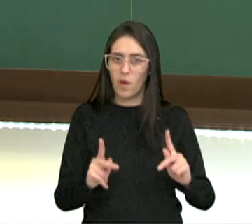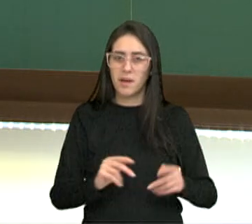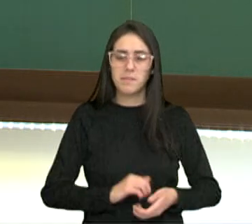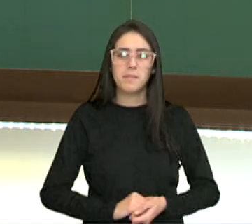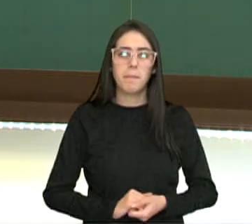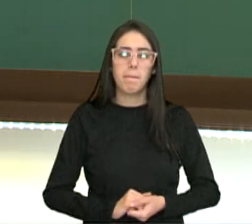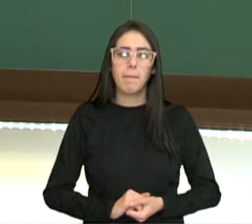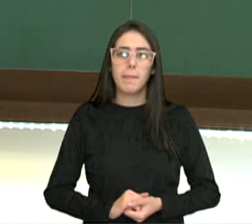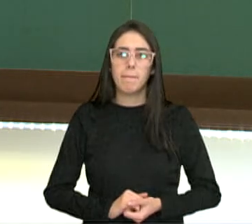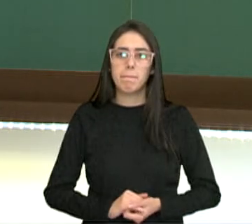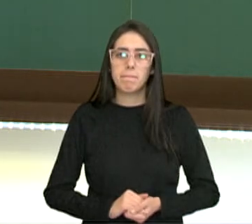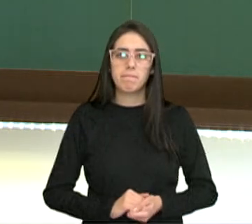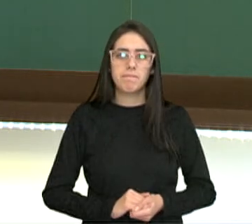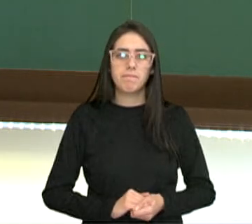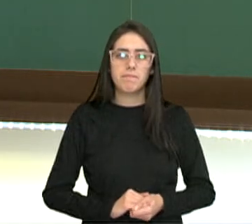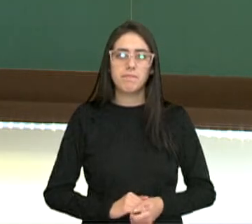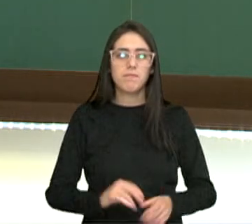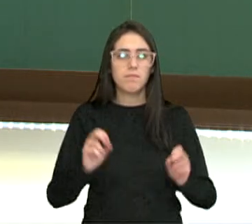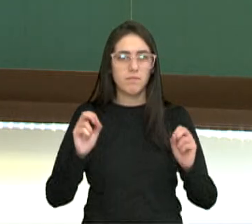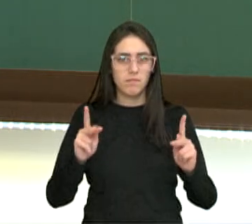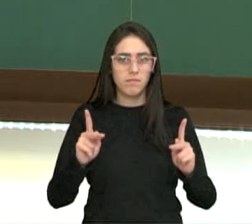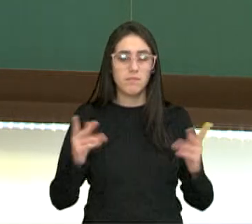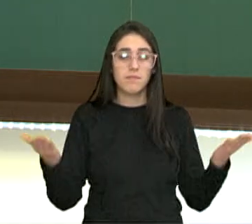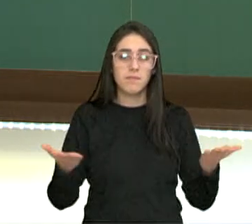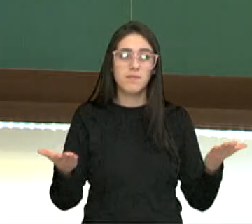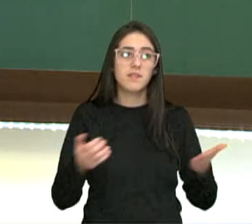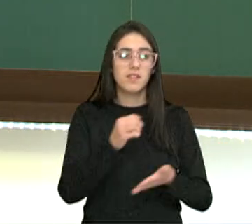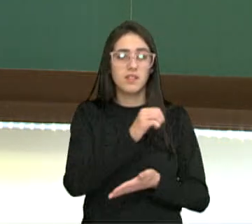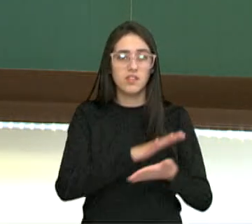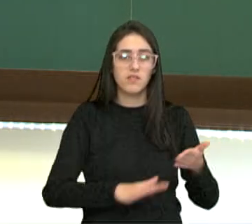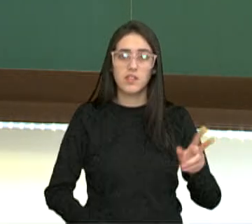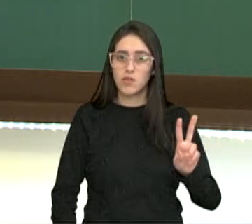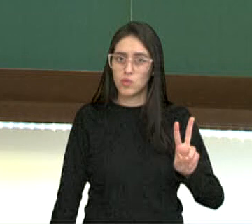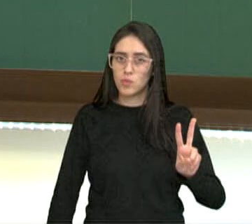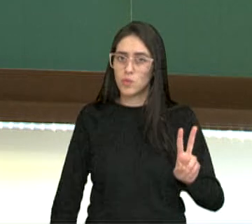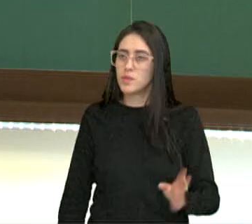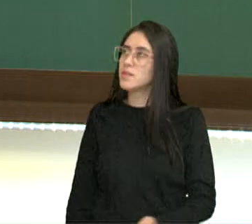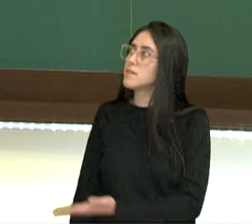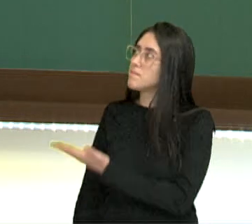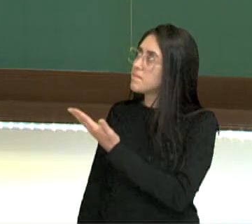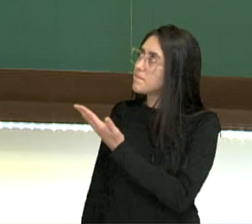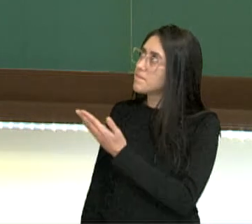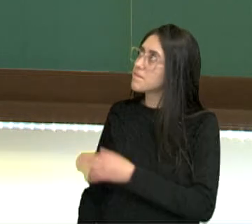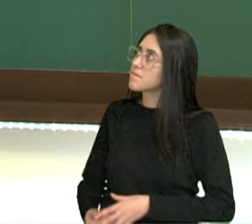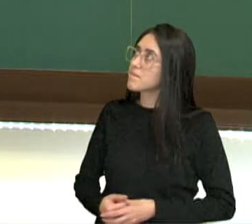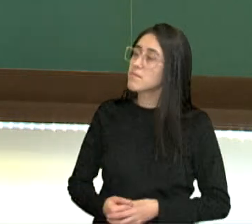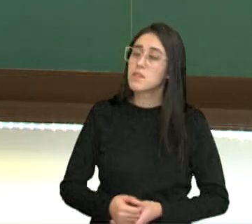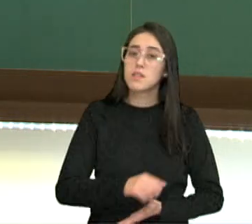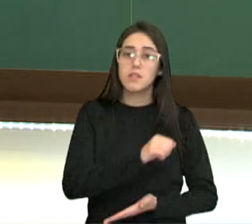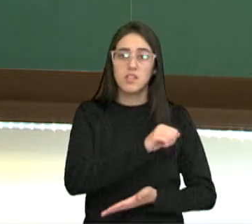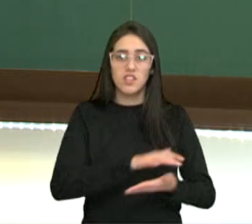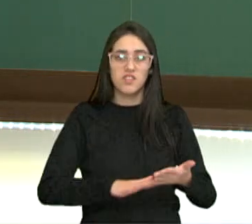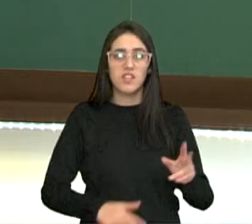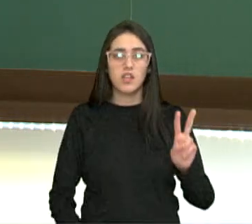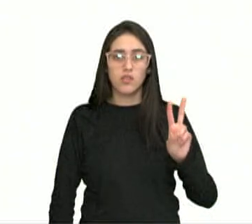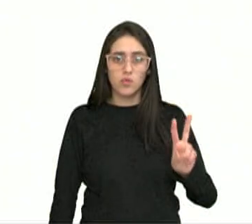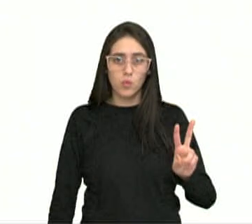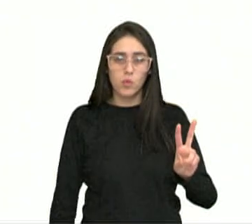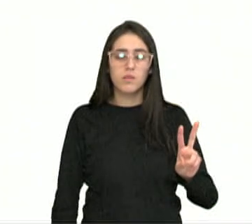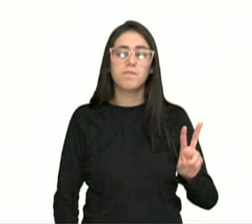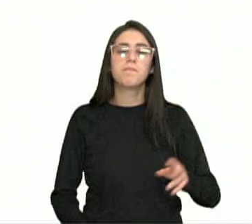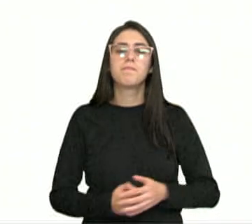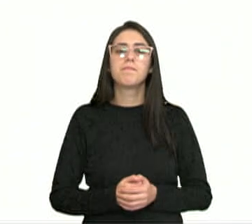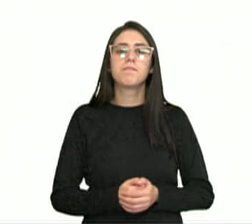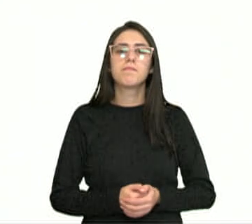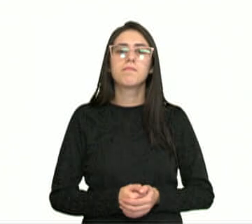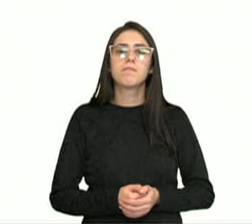ok? Bom, vamos para o praticando 2. No praticando 2, alguém de sua